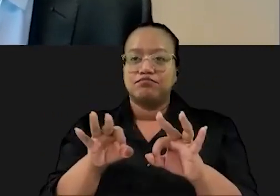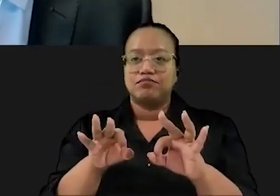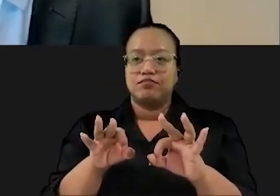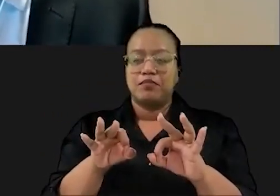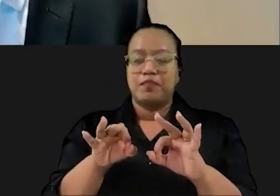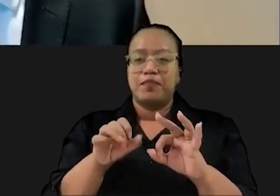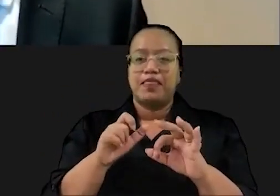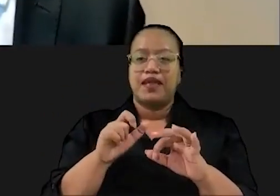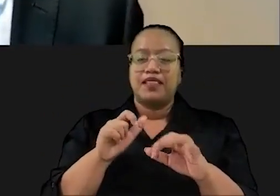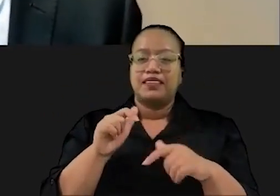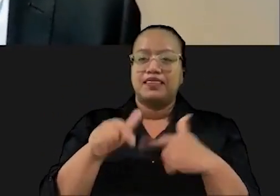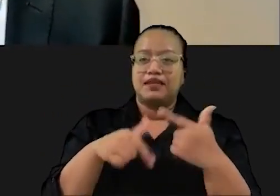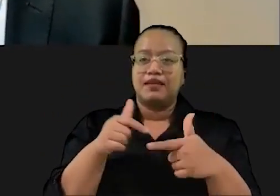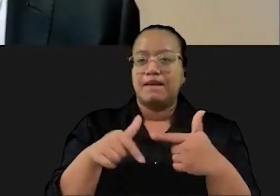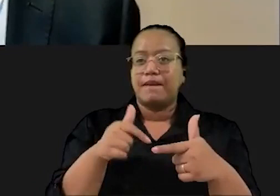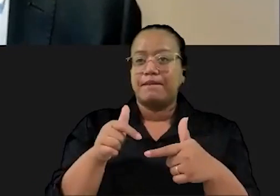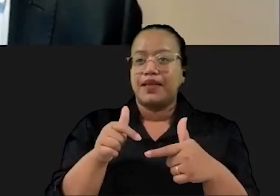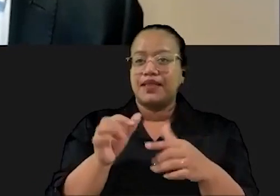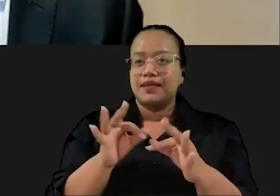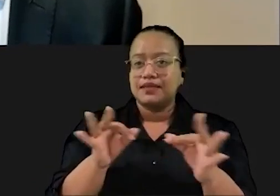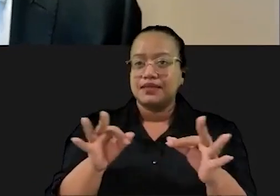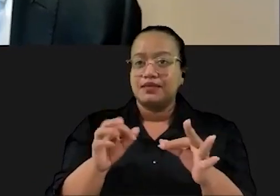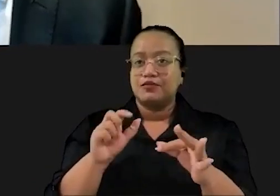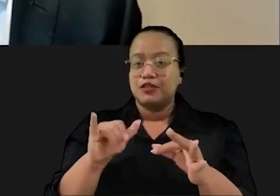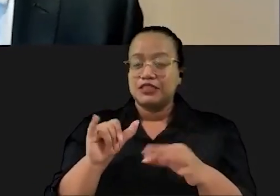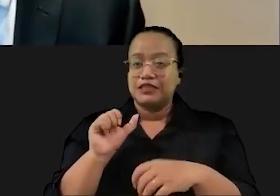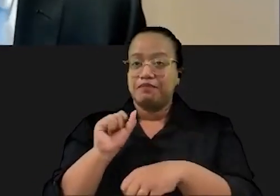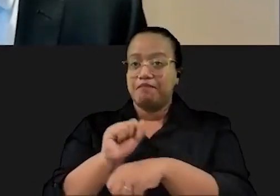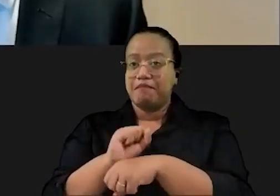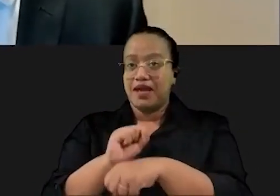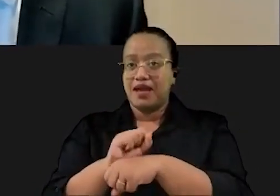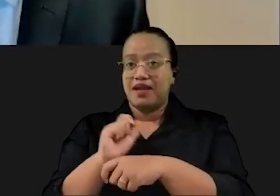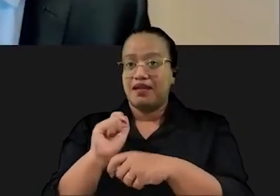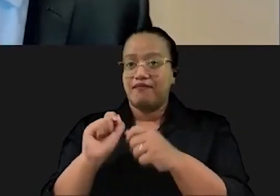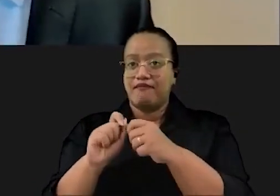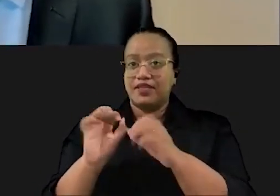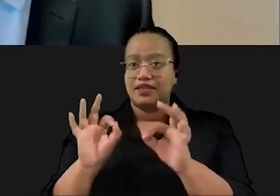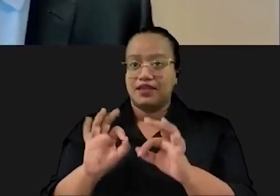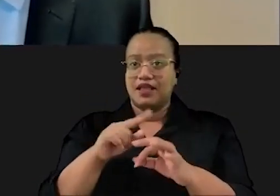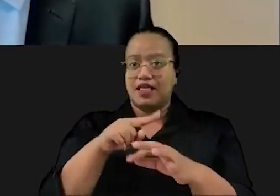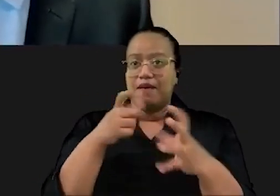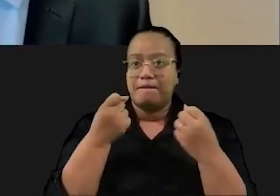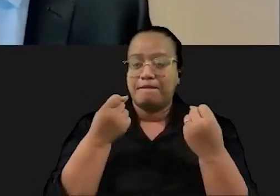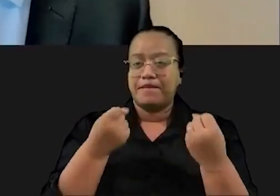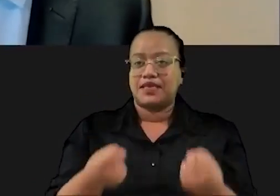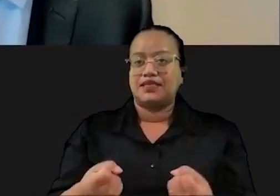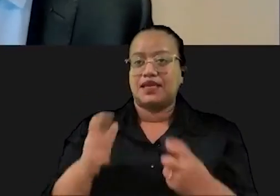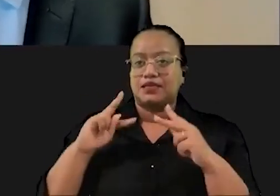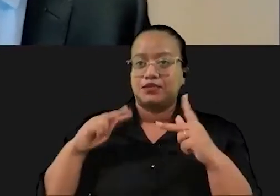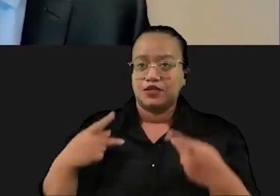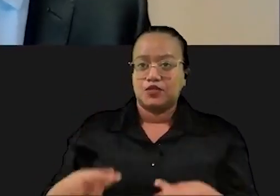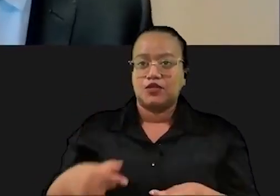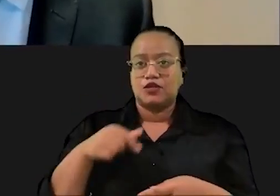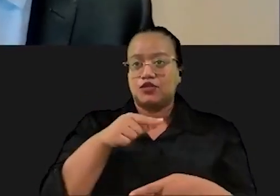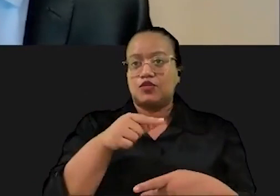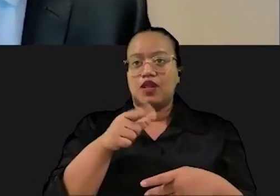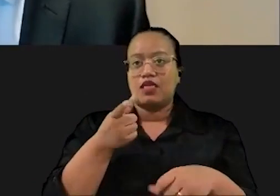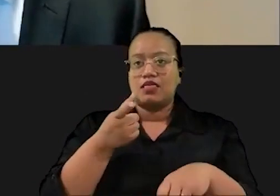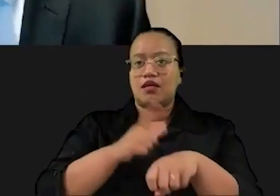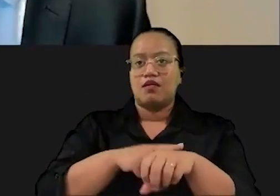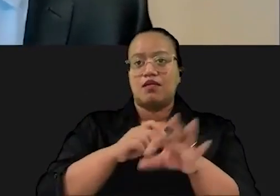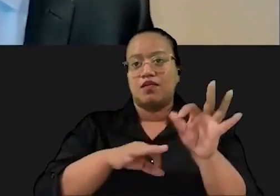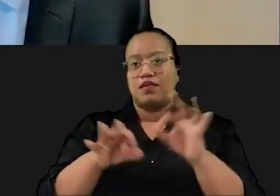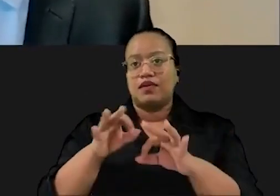quando acumuladas elas se tornam assim, bastante pesadas, vamos dizer, para o ser humano, ele faz de forma automática, como as intimações, aguardar